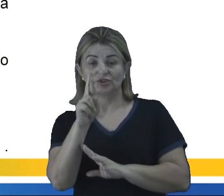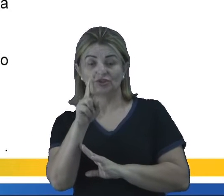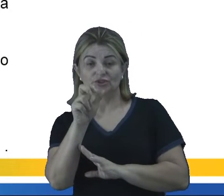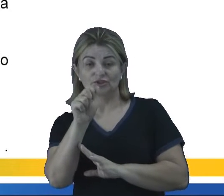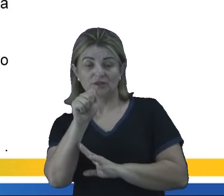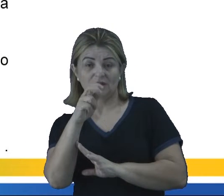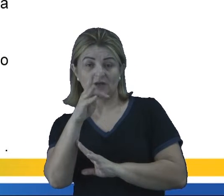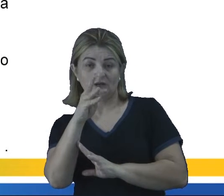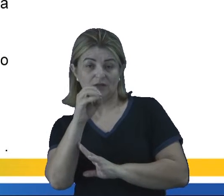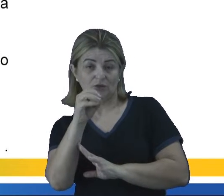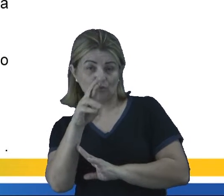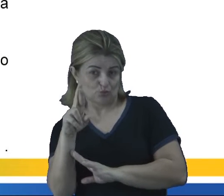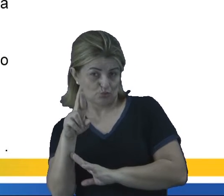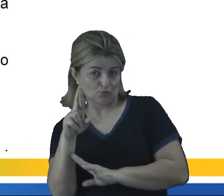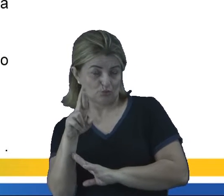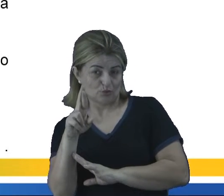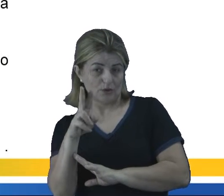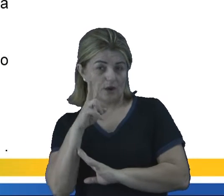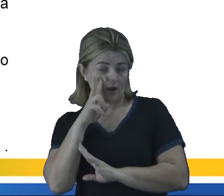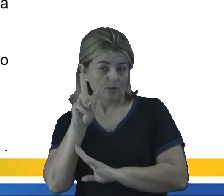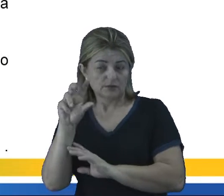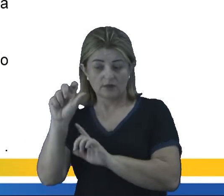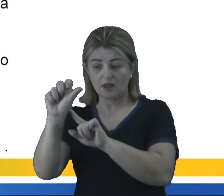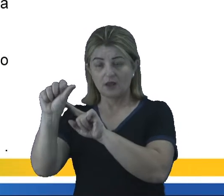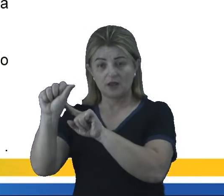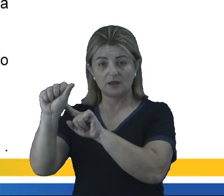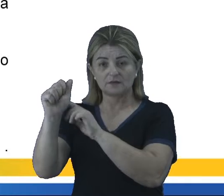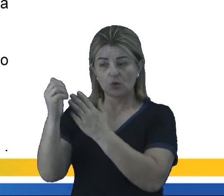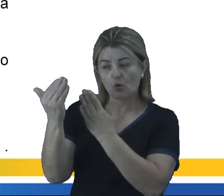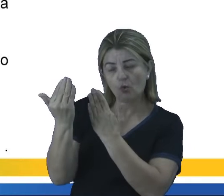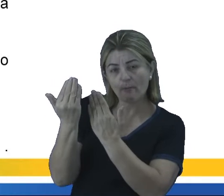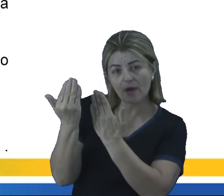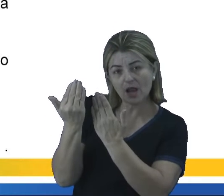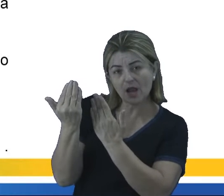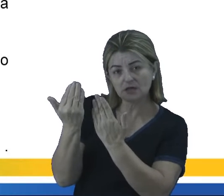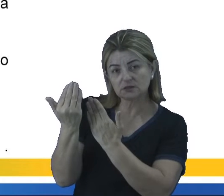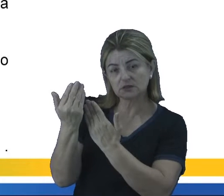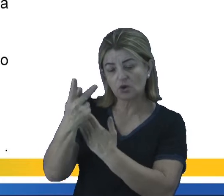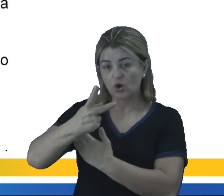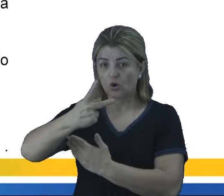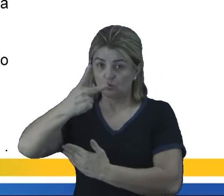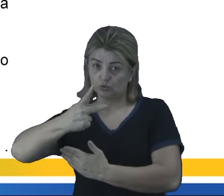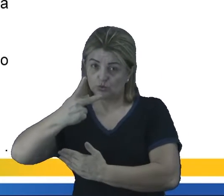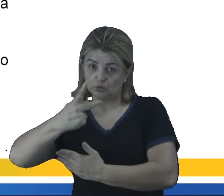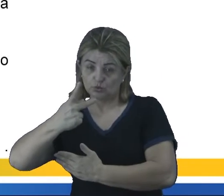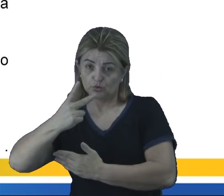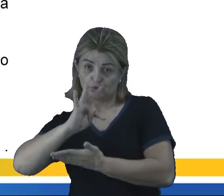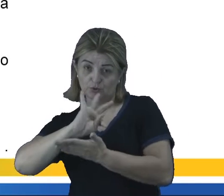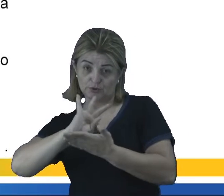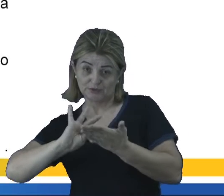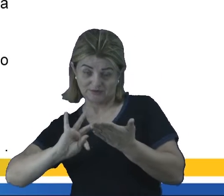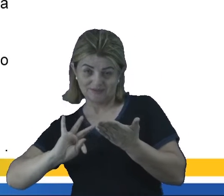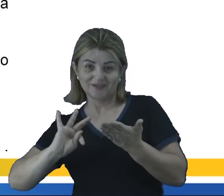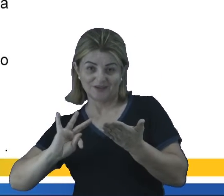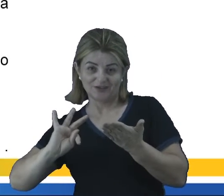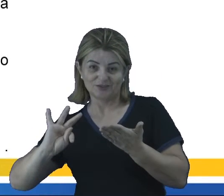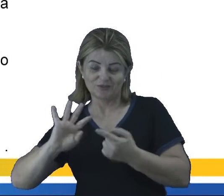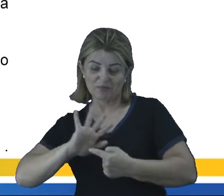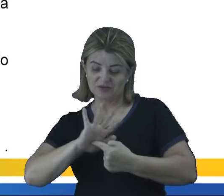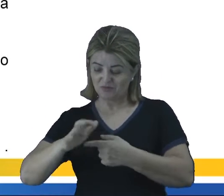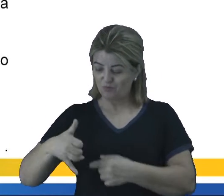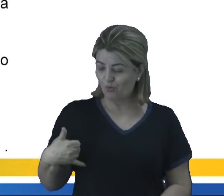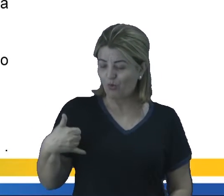texto, mas sem mudar os ideais do primeiro texto, sabe? Você vai redizer o que o primeiro texto disse. Já